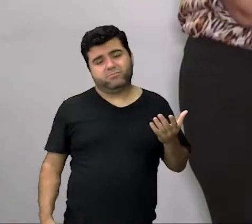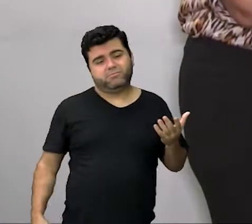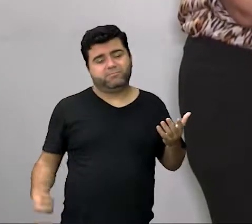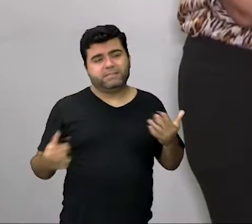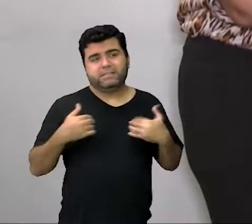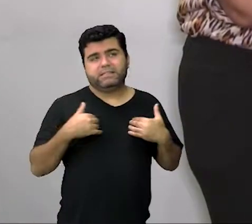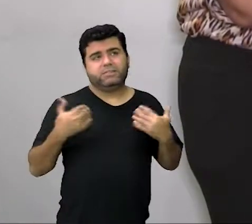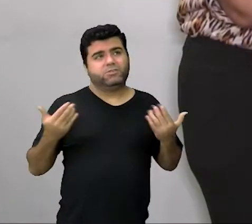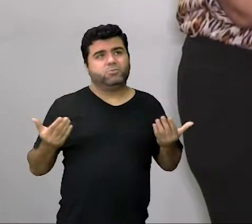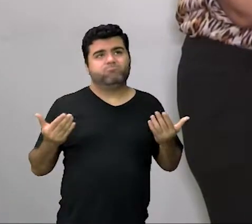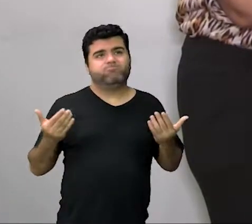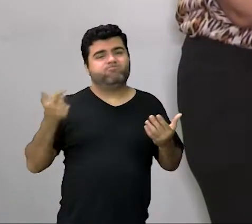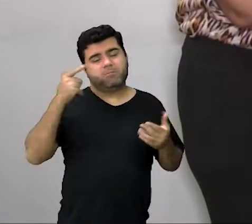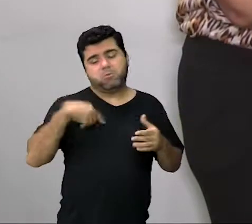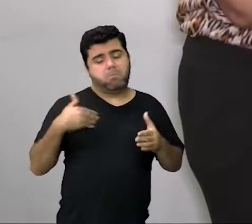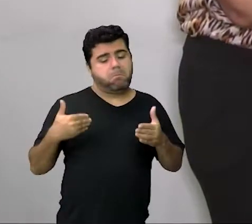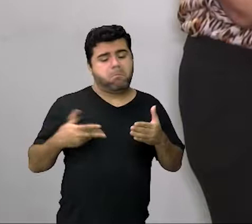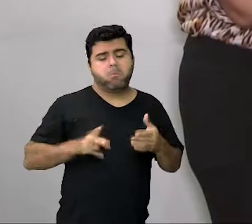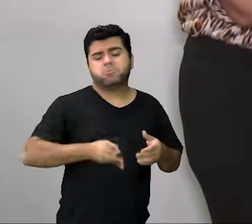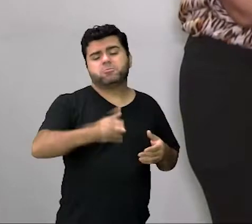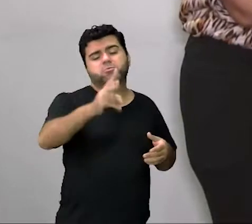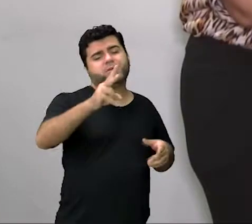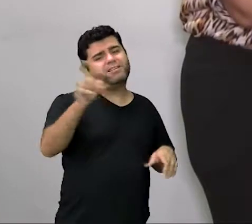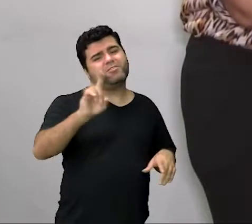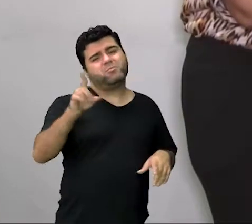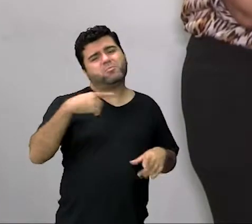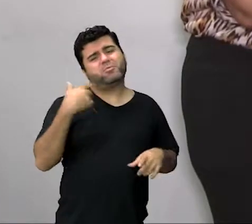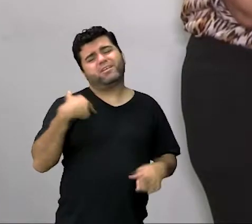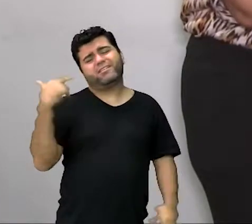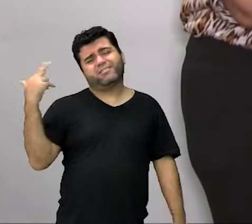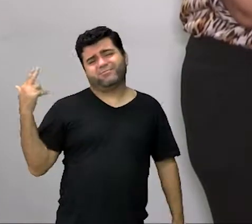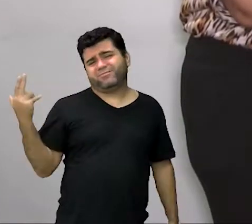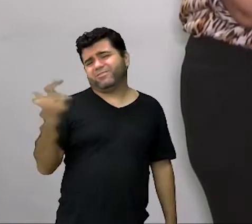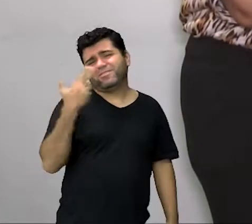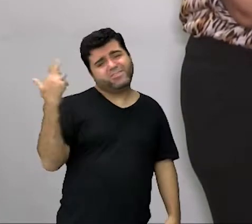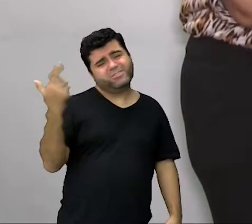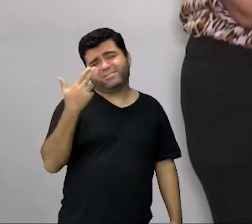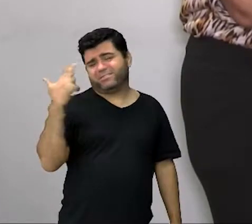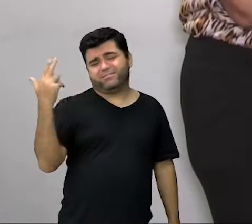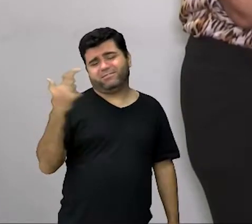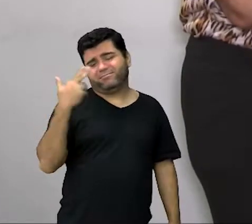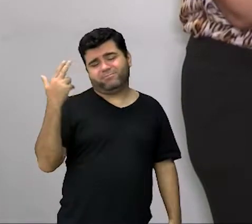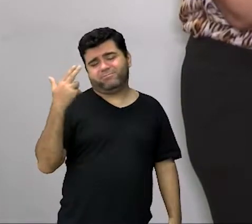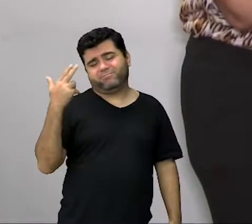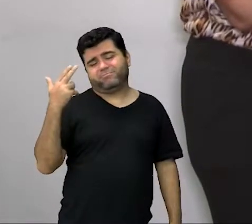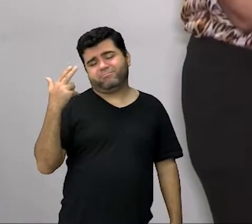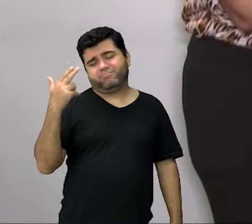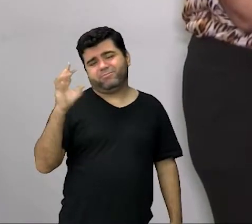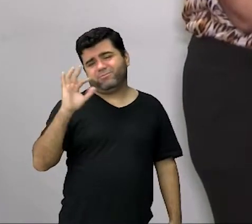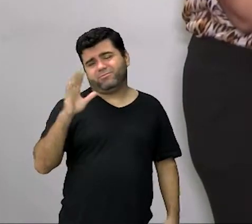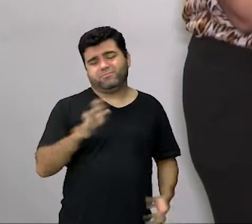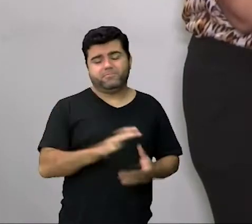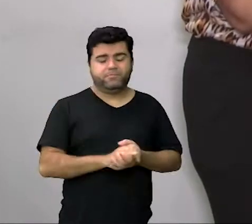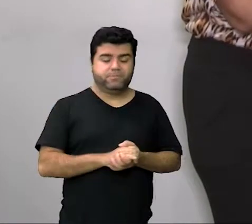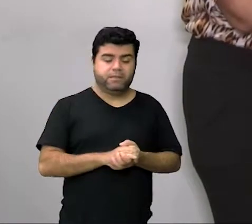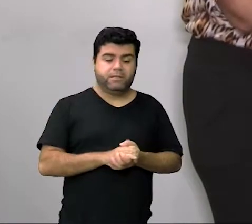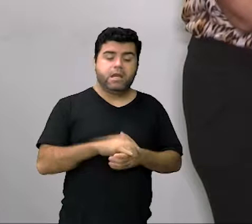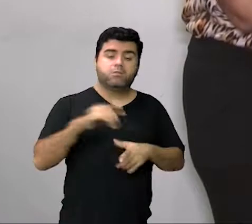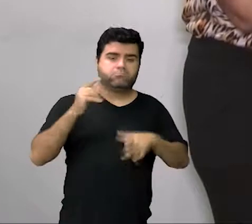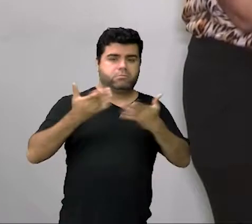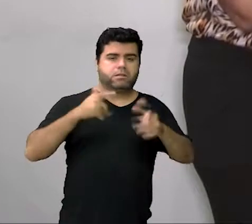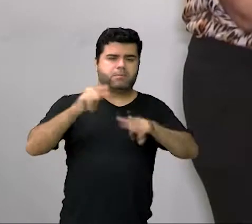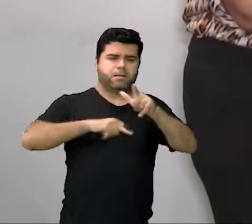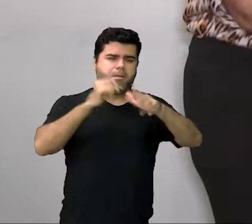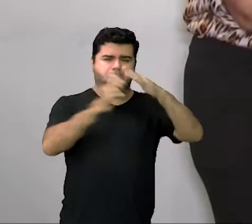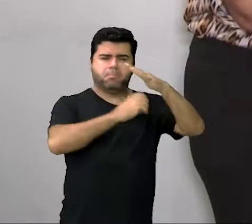Eu não prossegui, porque não adianta eu colocar ele num tratamento que não vai ser funcional. Entendi. Como eu trabalhei em empresas,